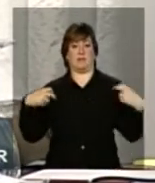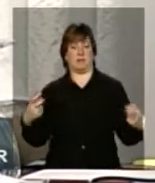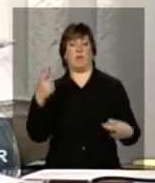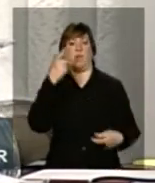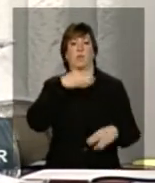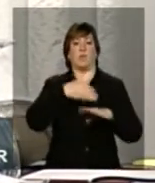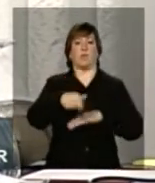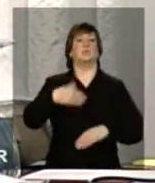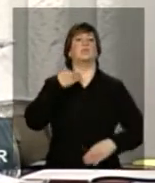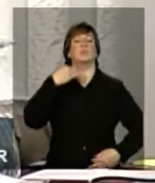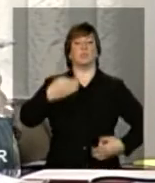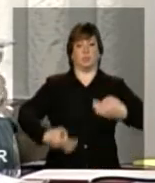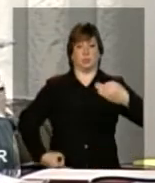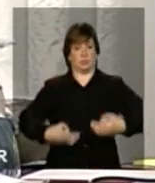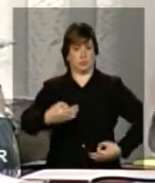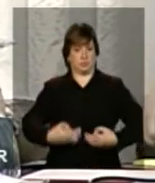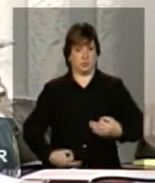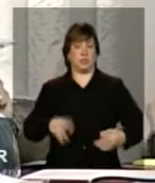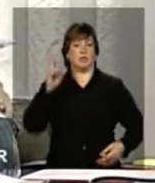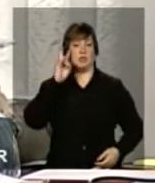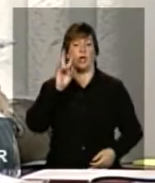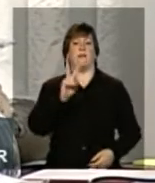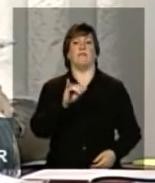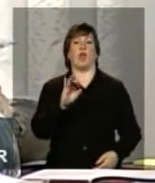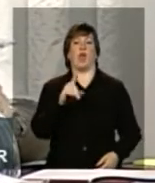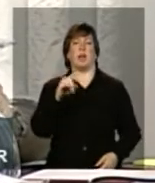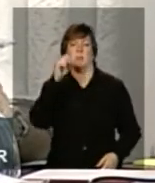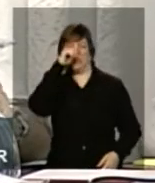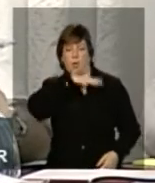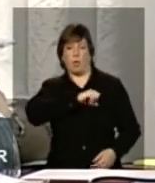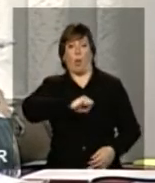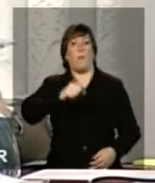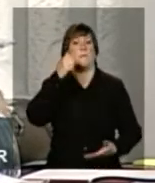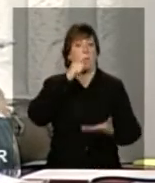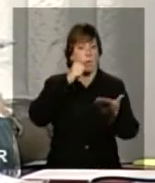à justiça na questão da violência contra a mulher.